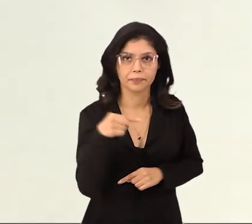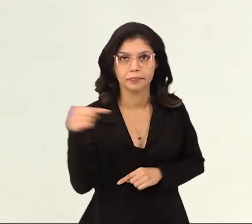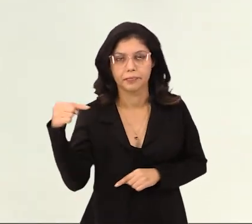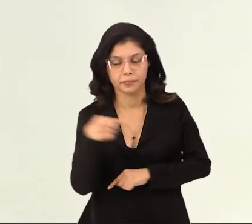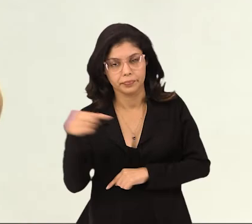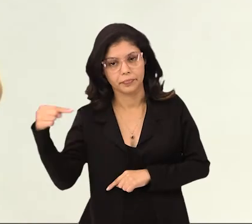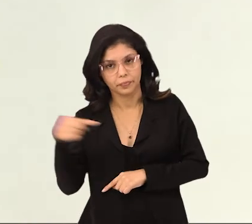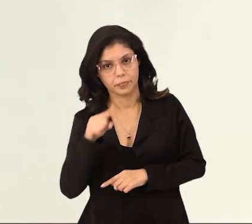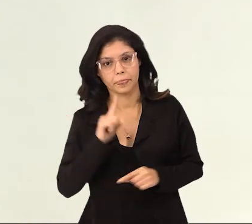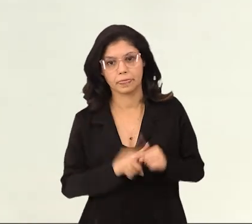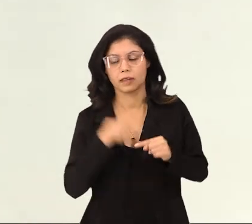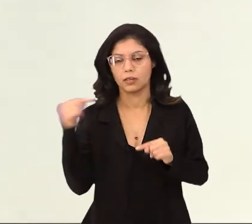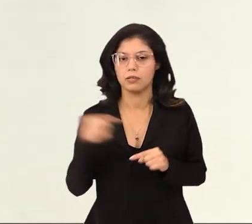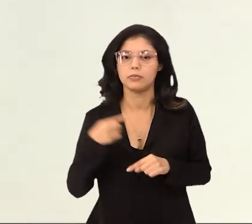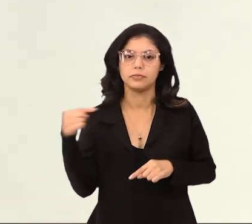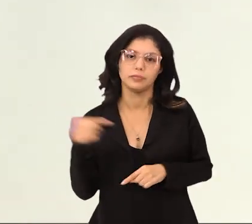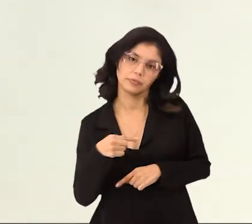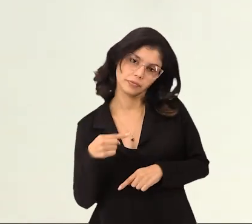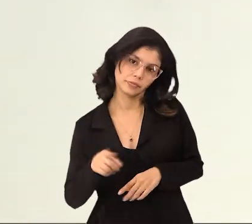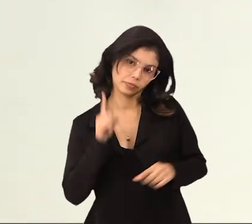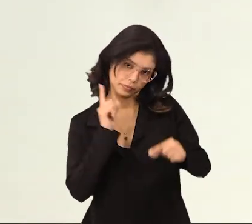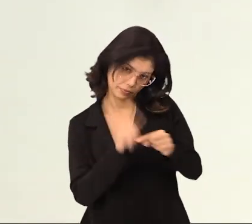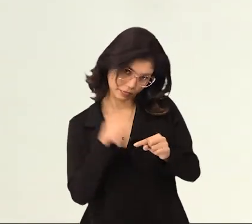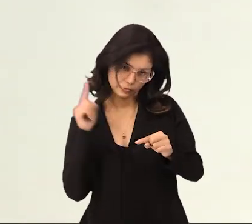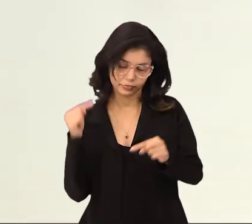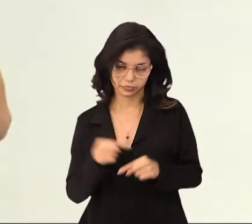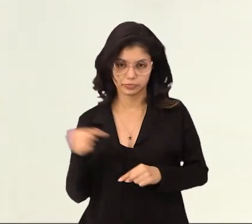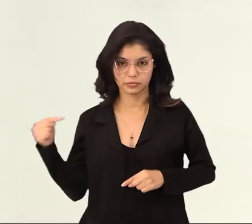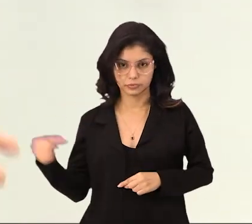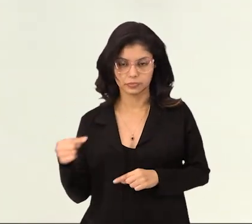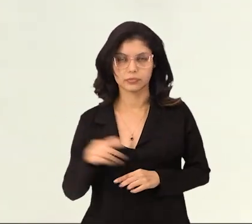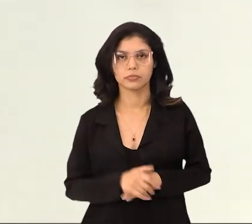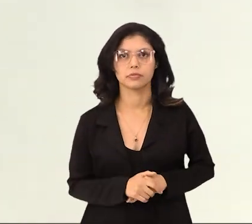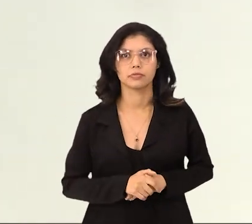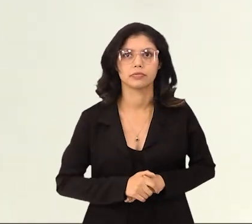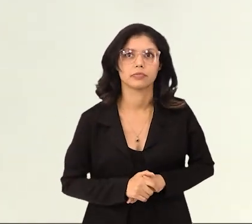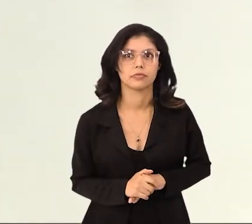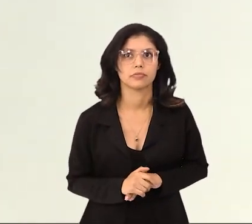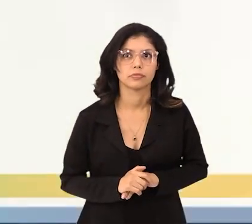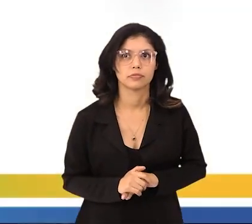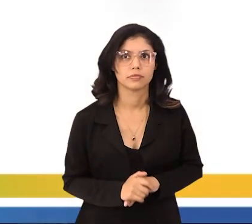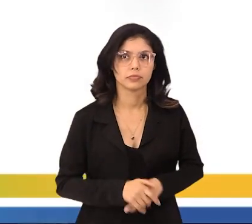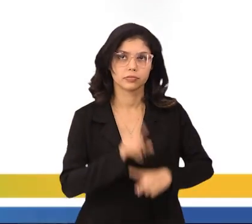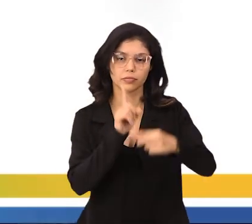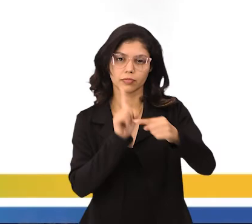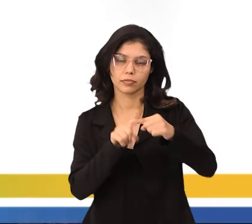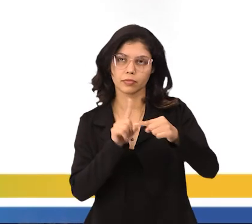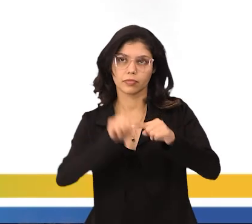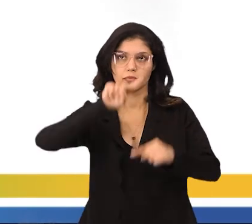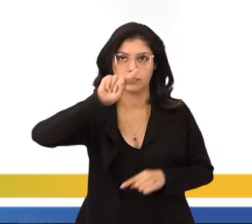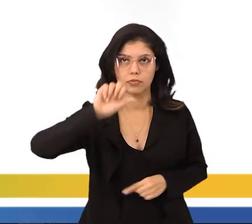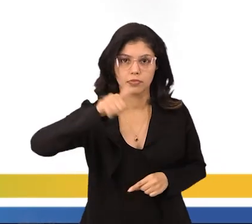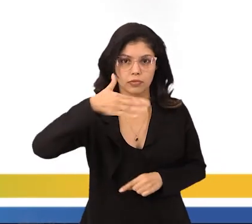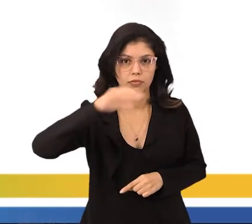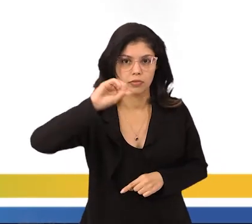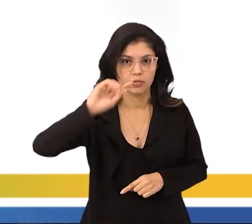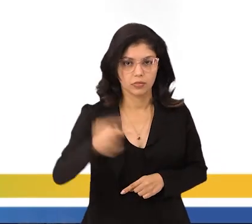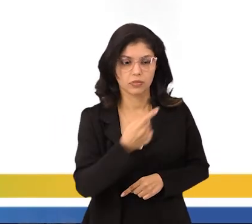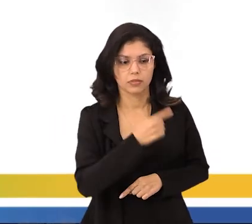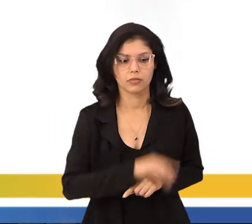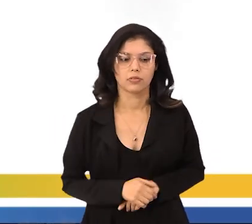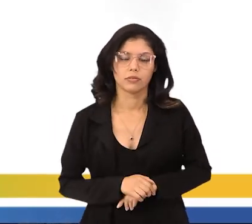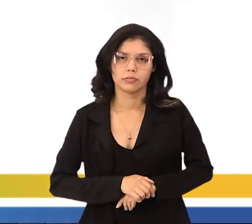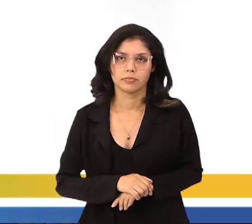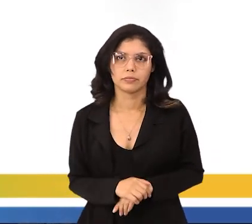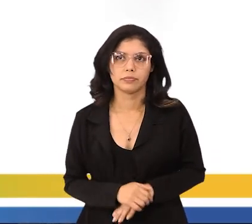vai dar mais. Mais com mais vai dar menos. E menos com menos vai dar mais. Você vai ver que o resultado vai ficar positivo. Mais